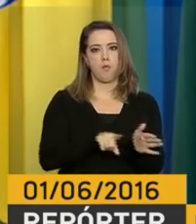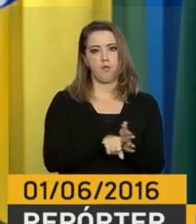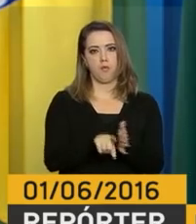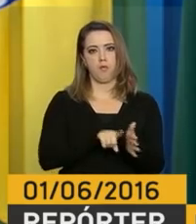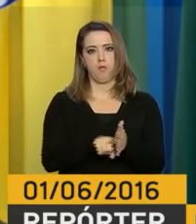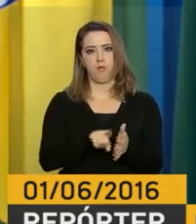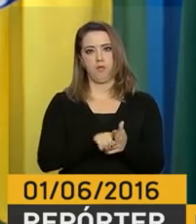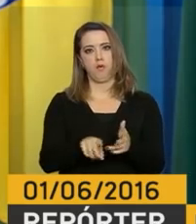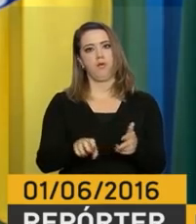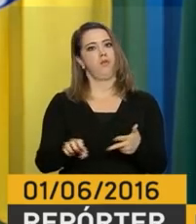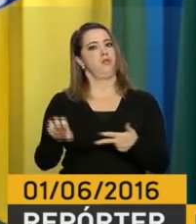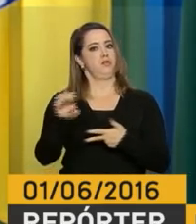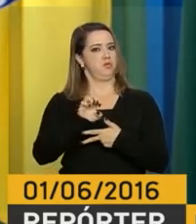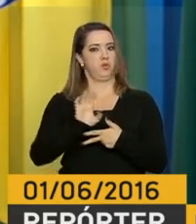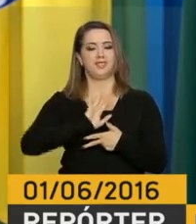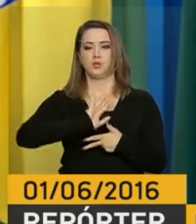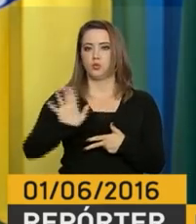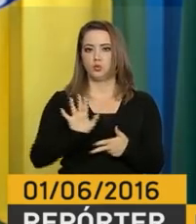matéria por